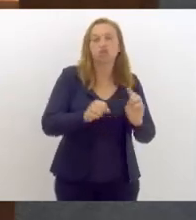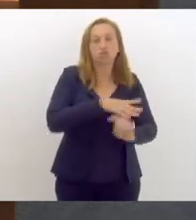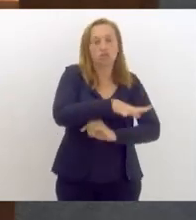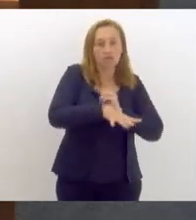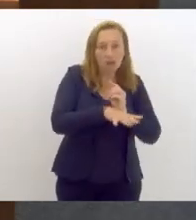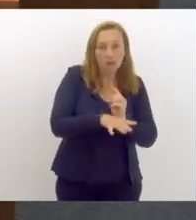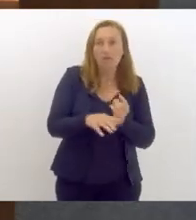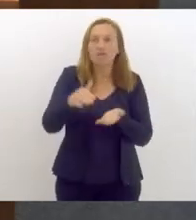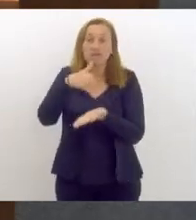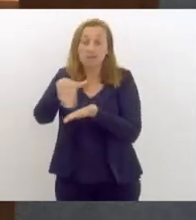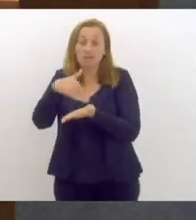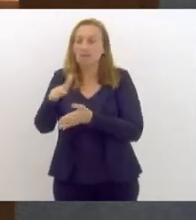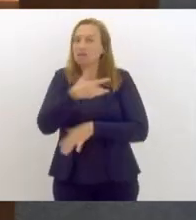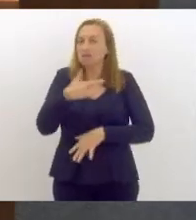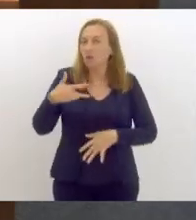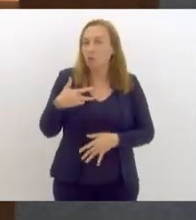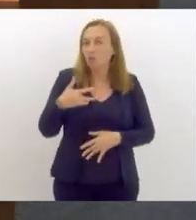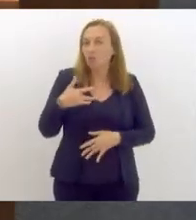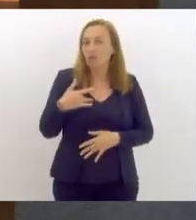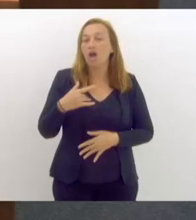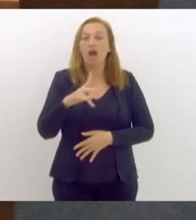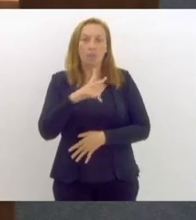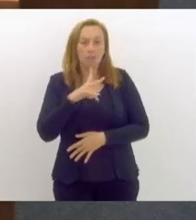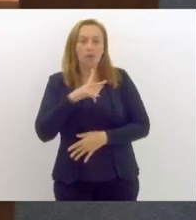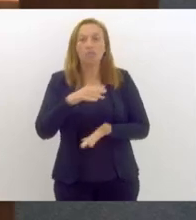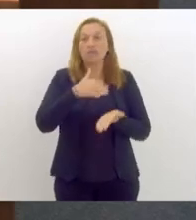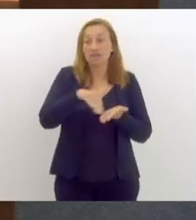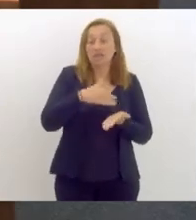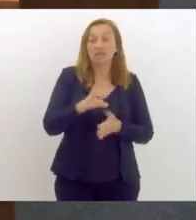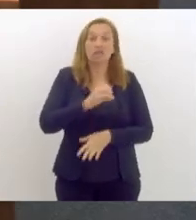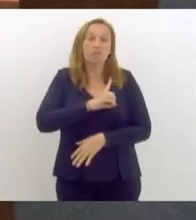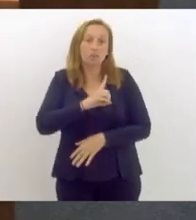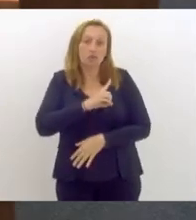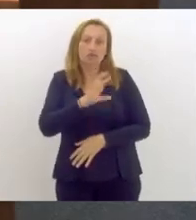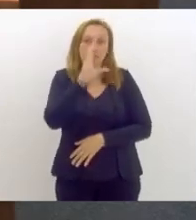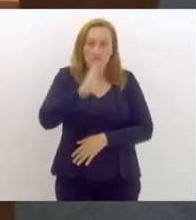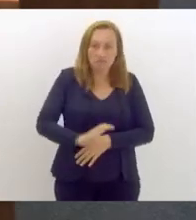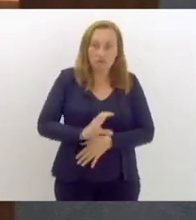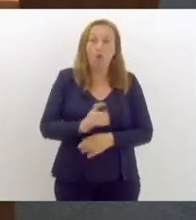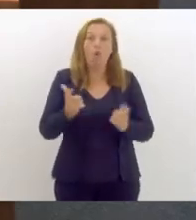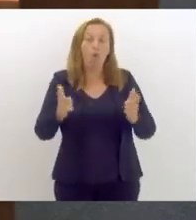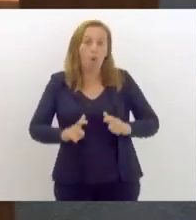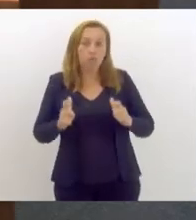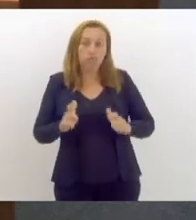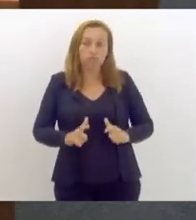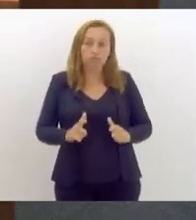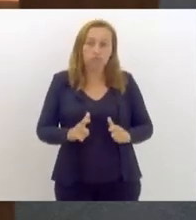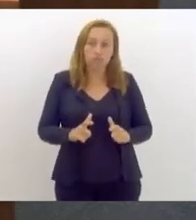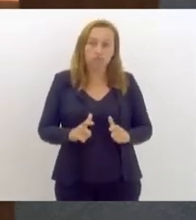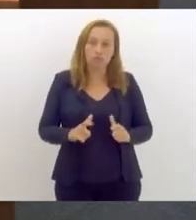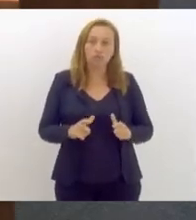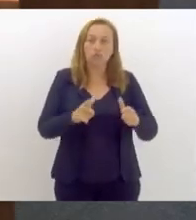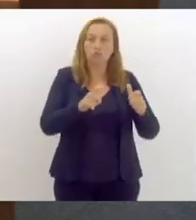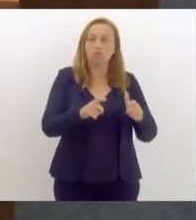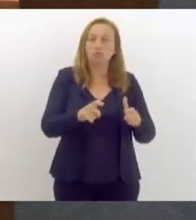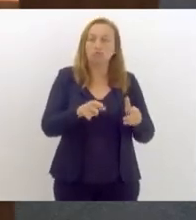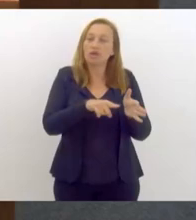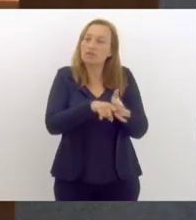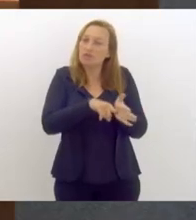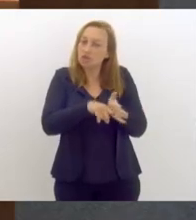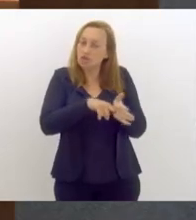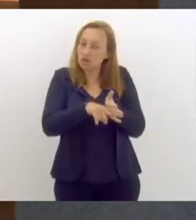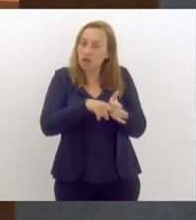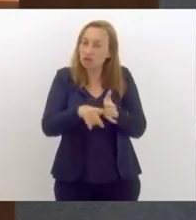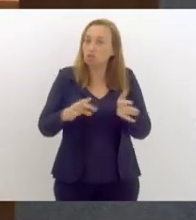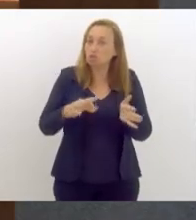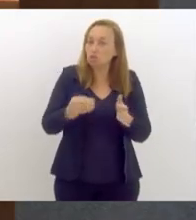a secretaria de saúde a própria secretaria da Polícia Civil onde os casos são investigados então a gente precisa